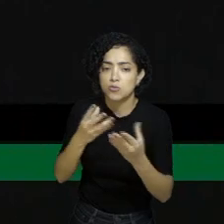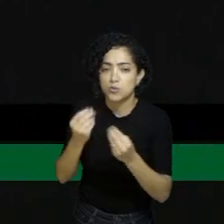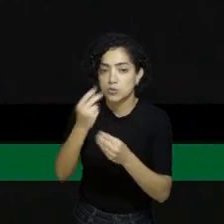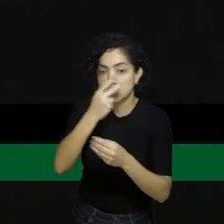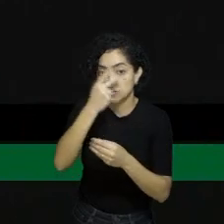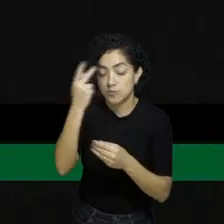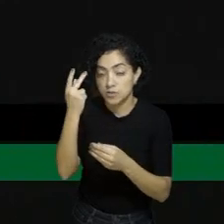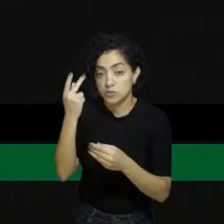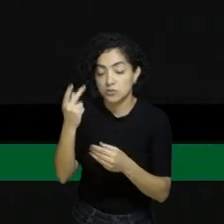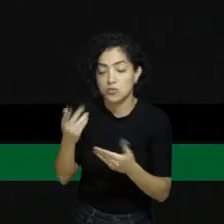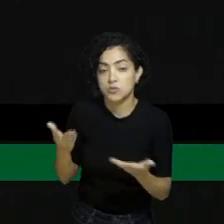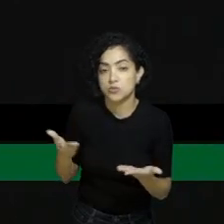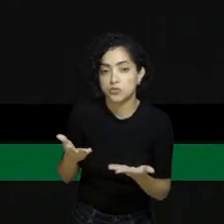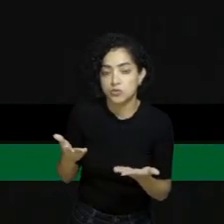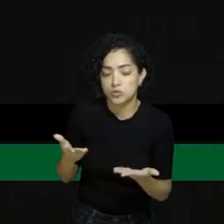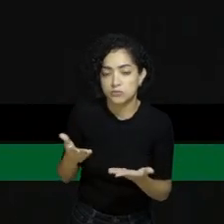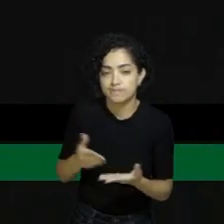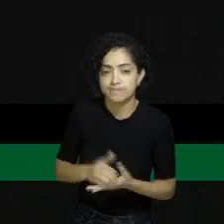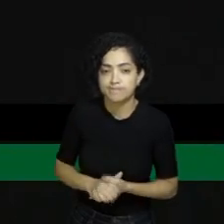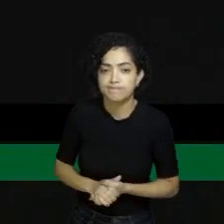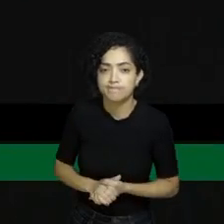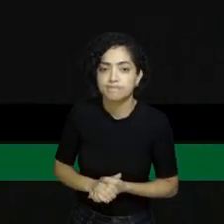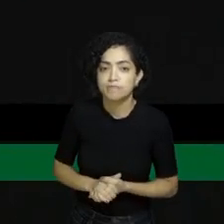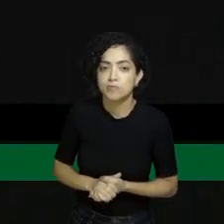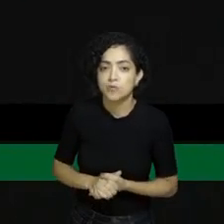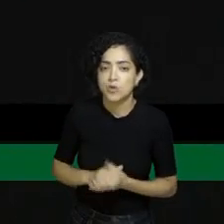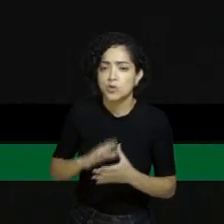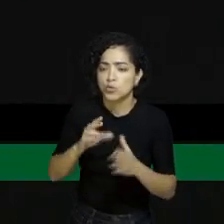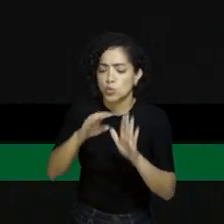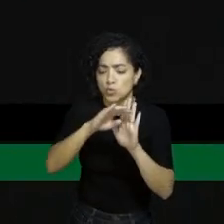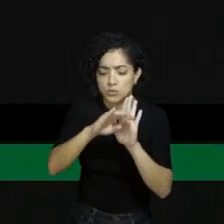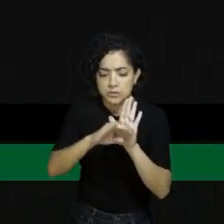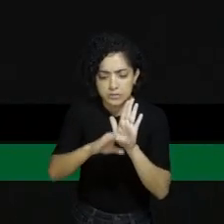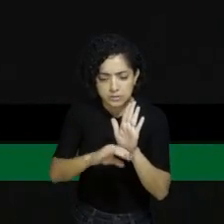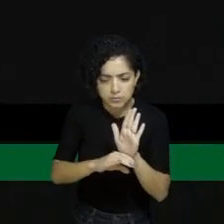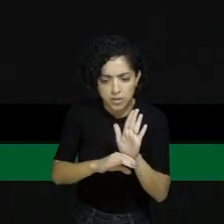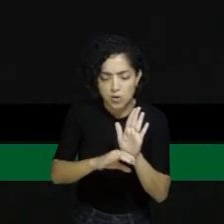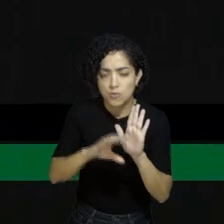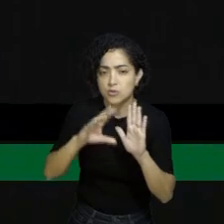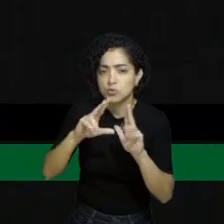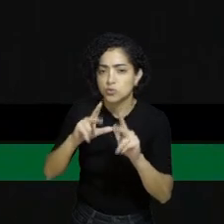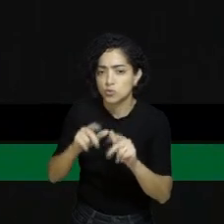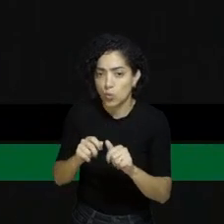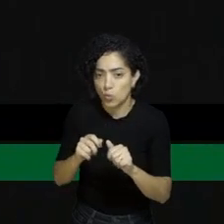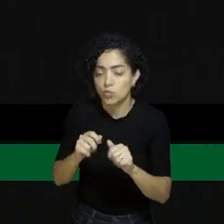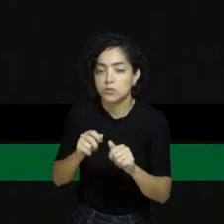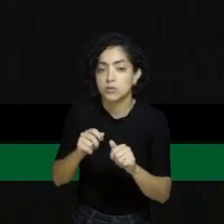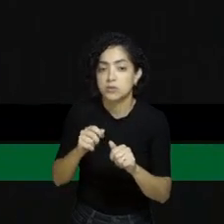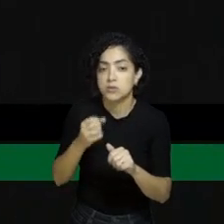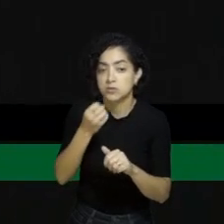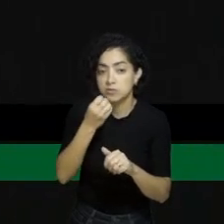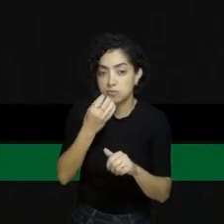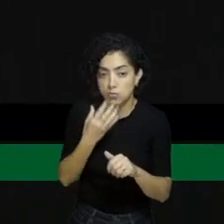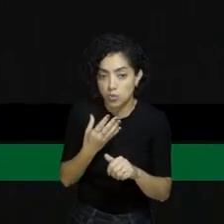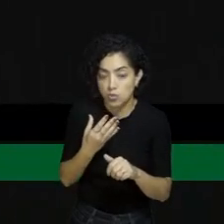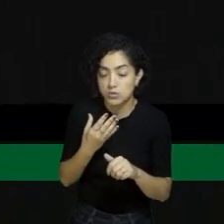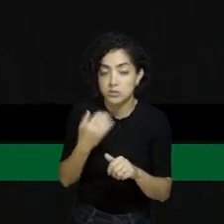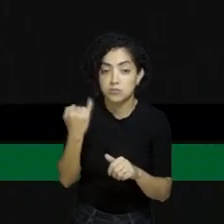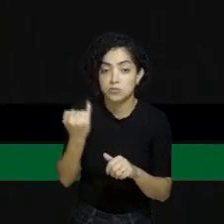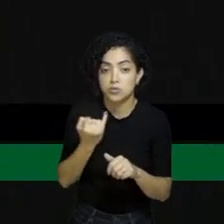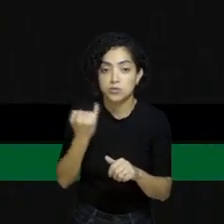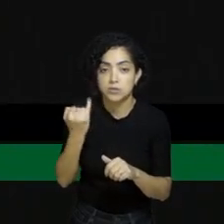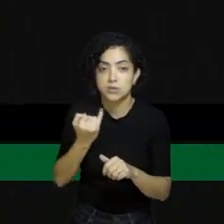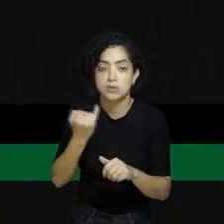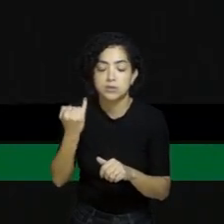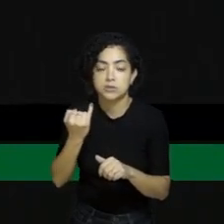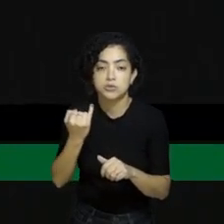dentro, inúmeras, inúmeras, e trazem todas as pautas, e todas elas meritórias. E diligentemente eu vejo